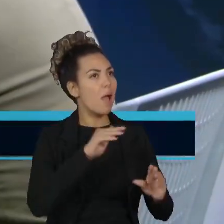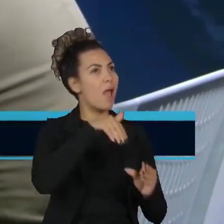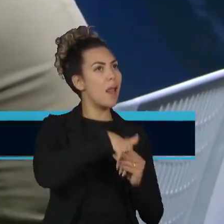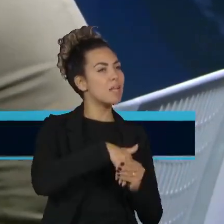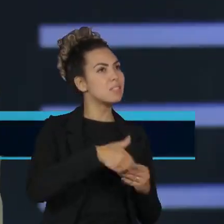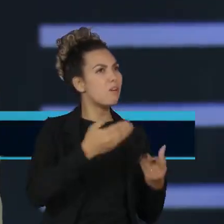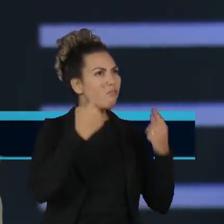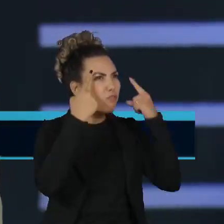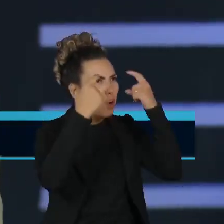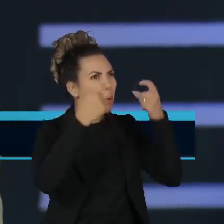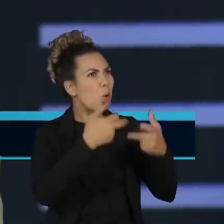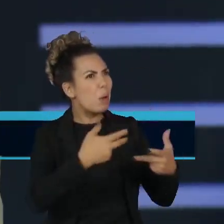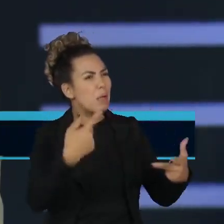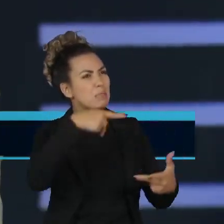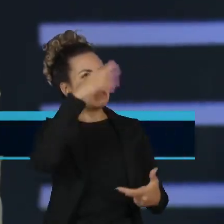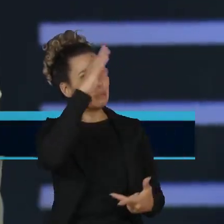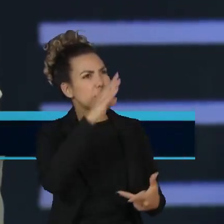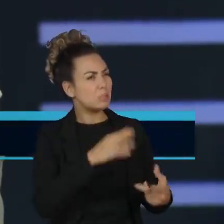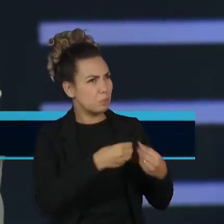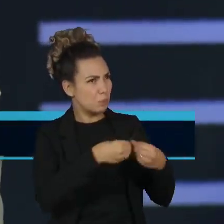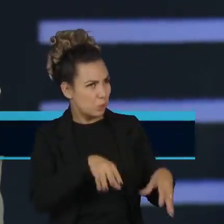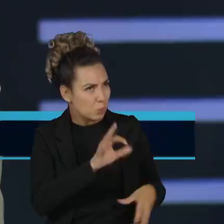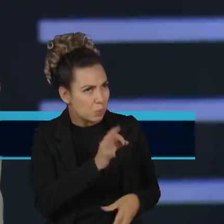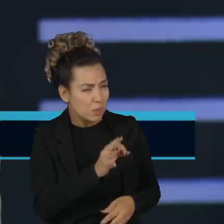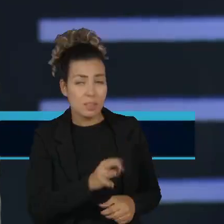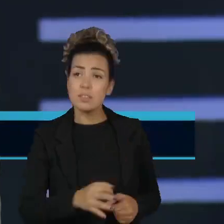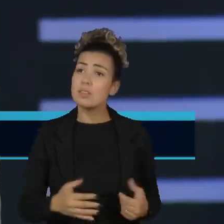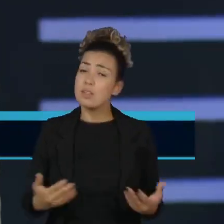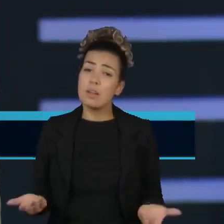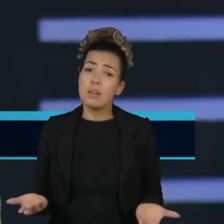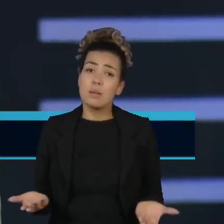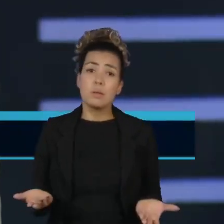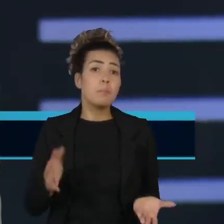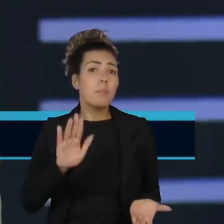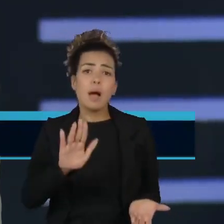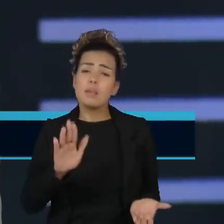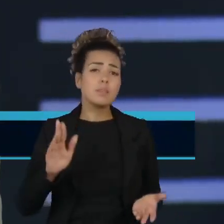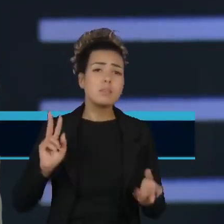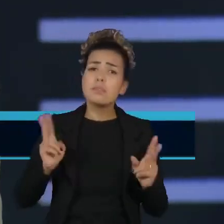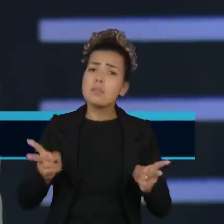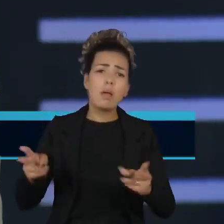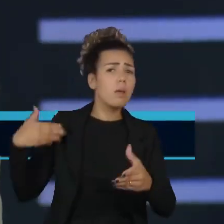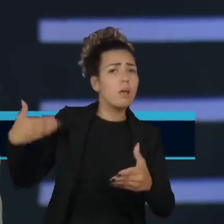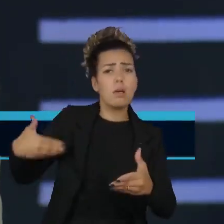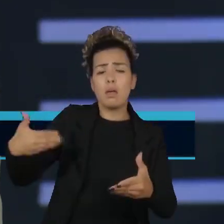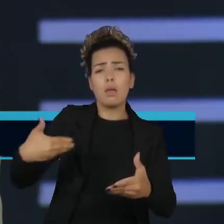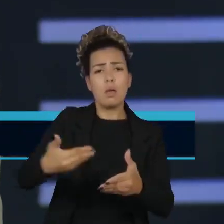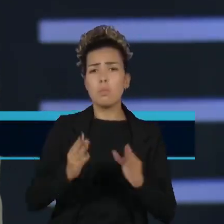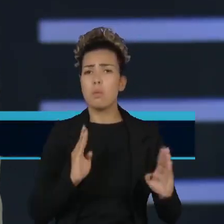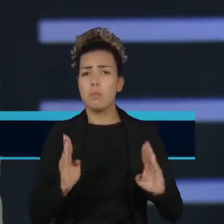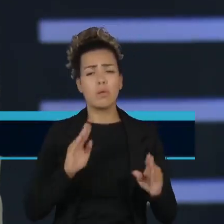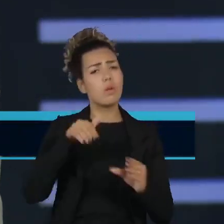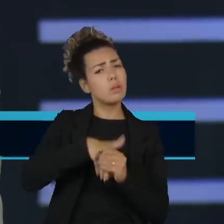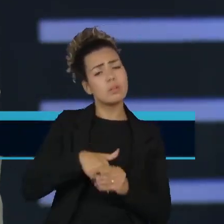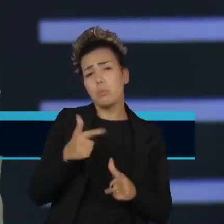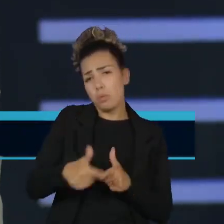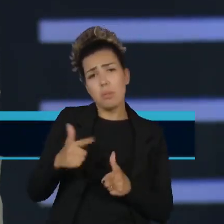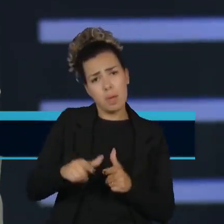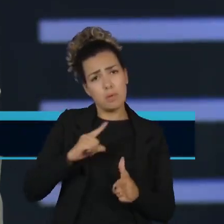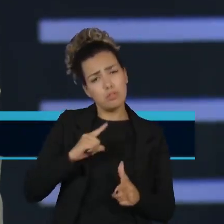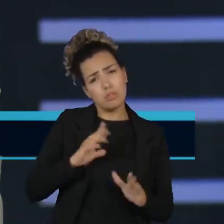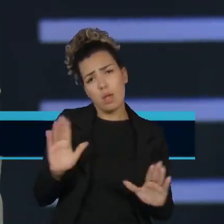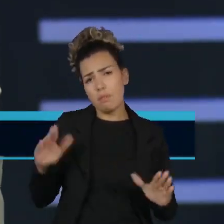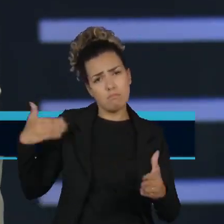certo? Sim, mas veja, todas as eleições você tem esse problema. O que a presidente do TSE falou foi que chegou no